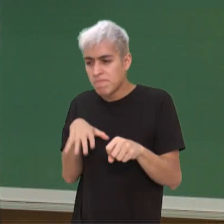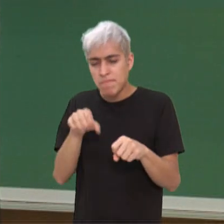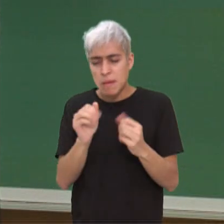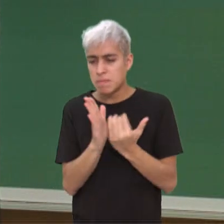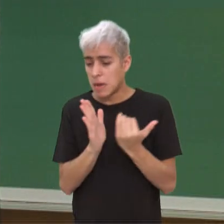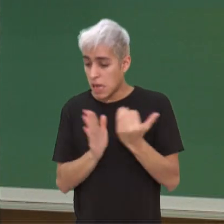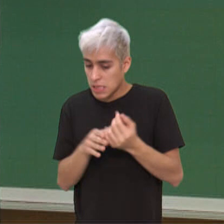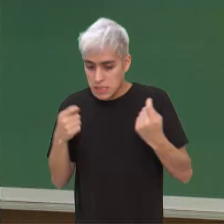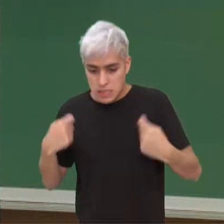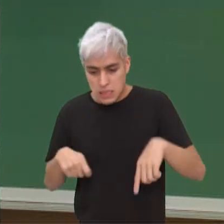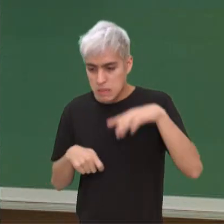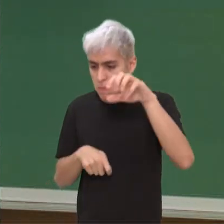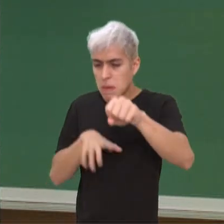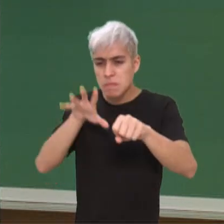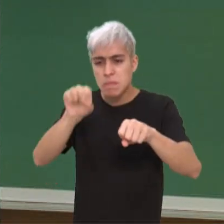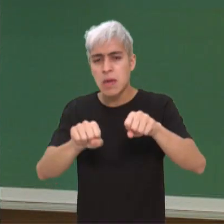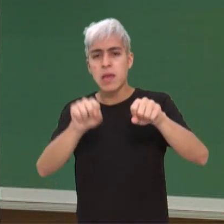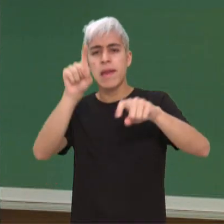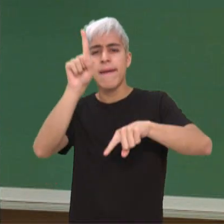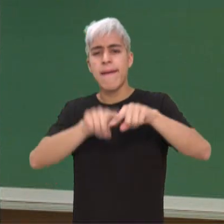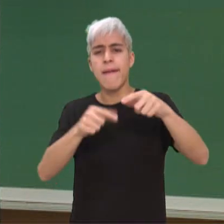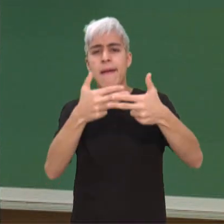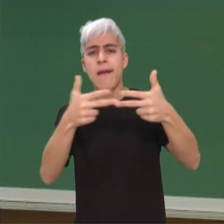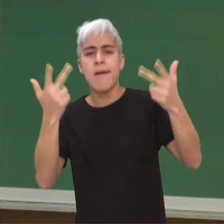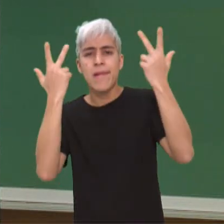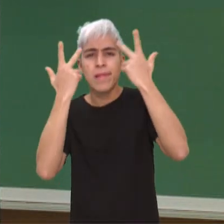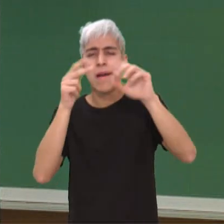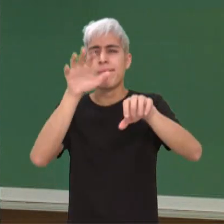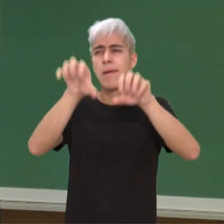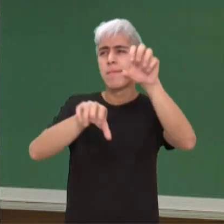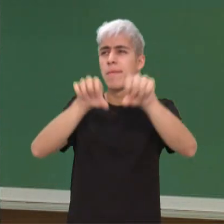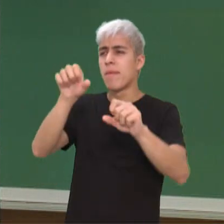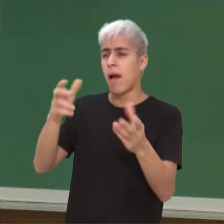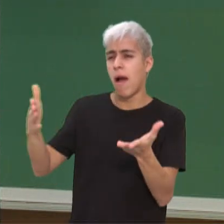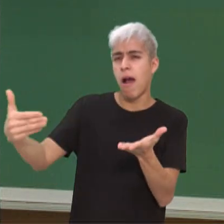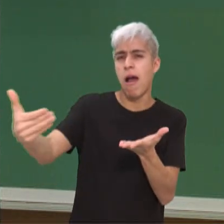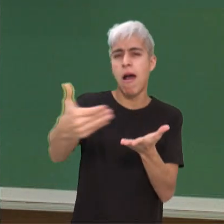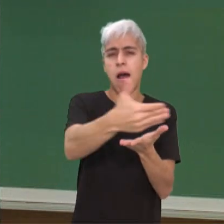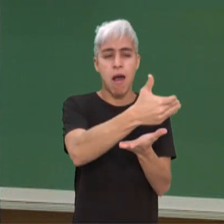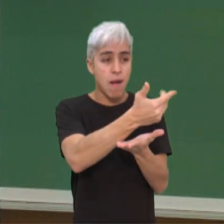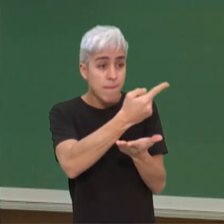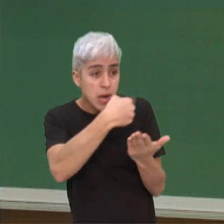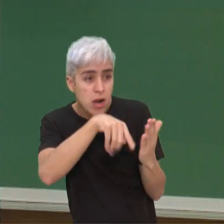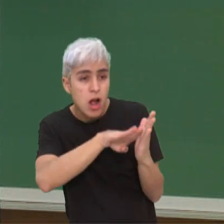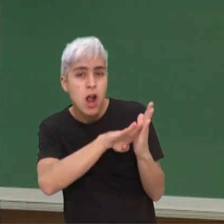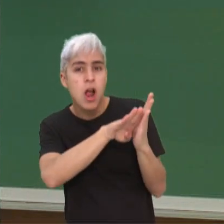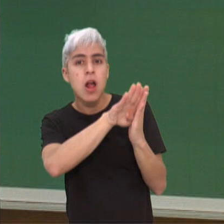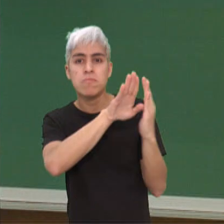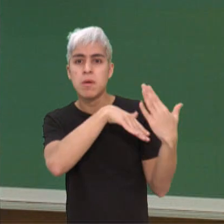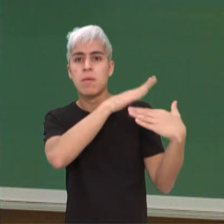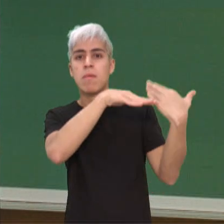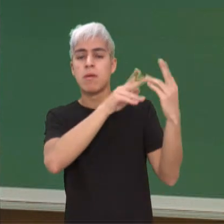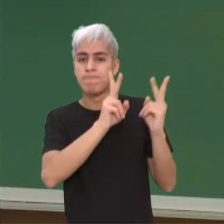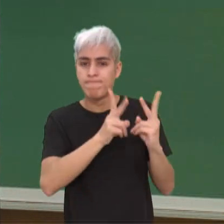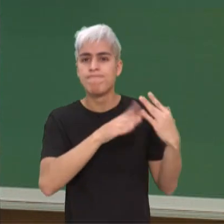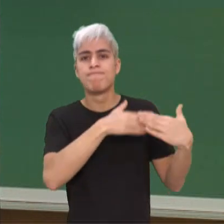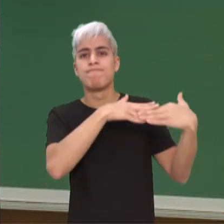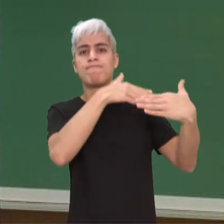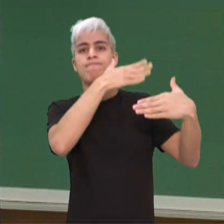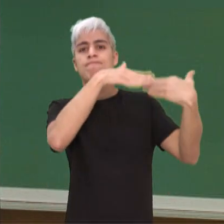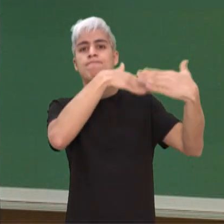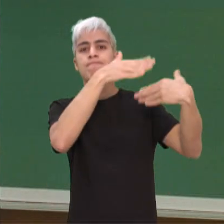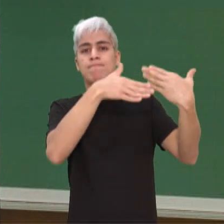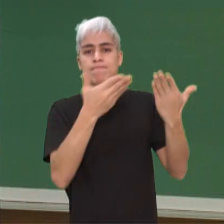mais de recursos naturais para manter o seu nível de desenvolvimento,